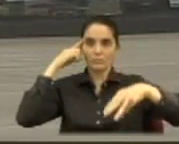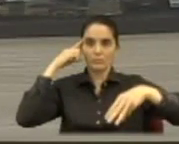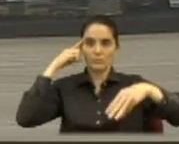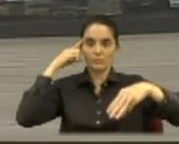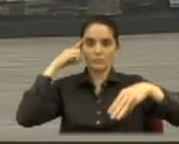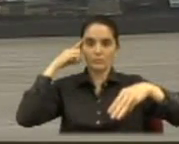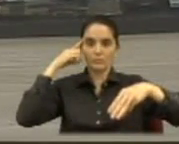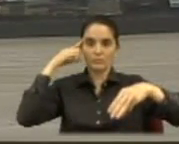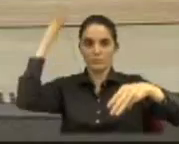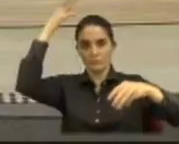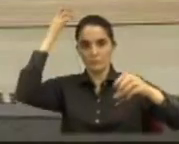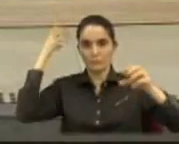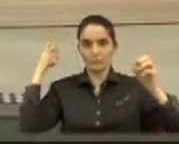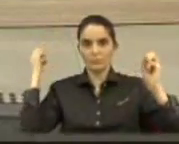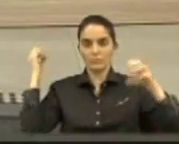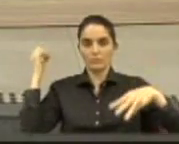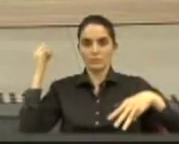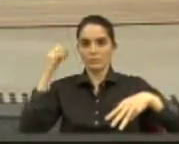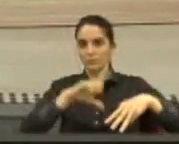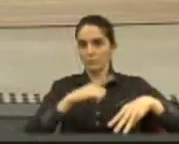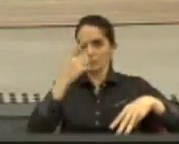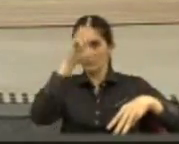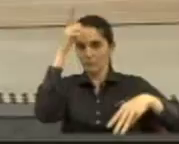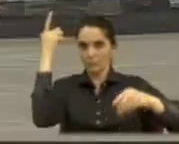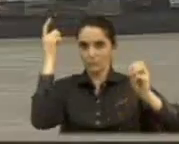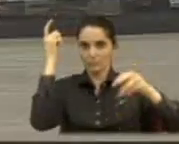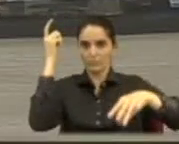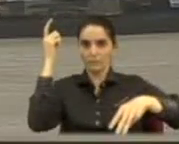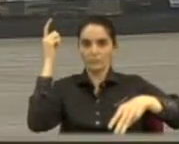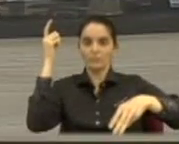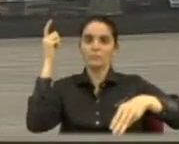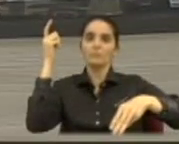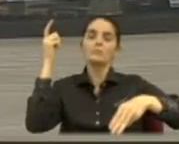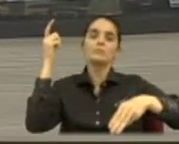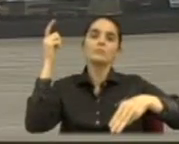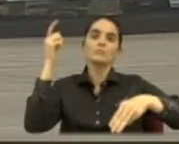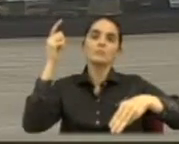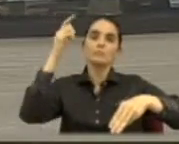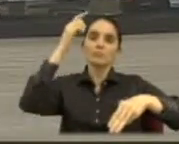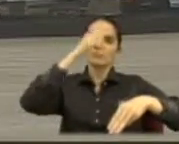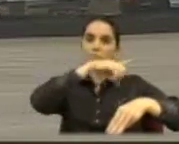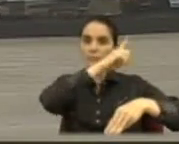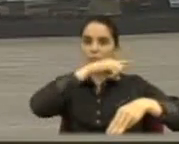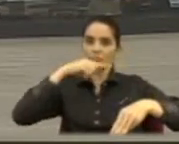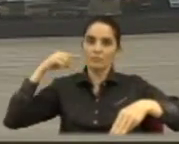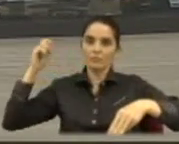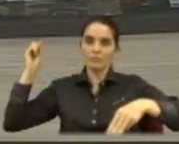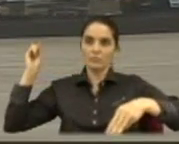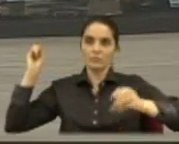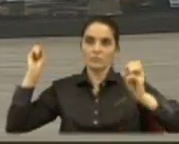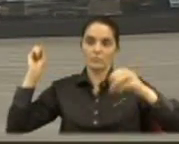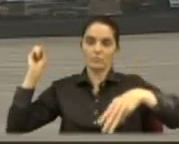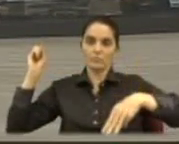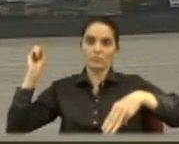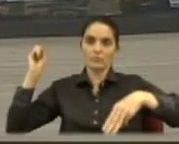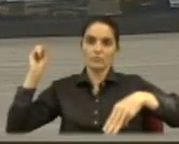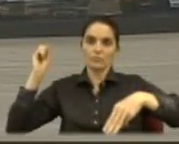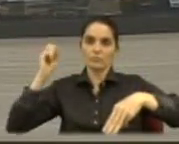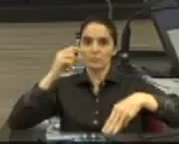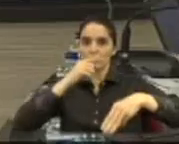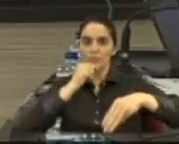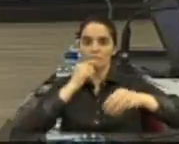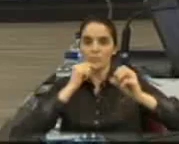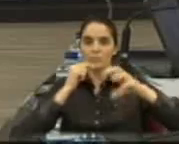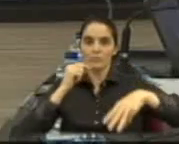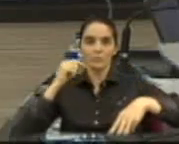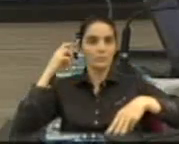Sim. Luboco. Sim. Luizinho da Casa Quil. Sim, com louvor. Doutora Mayra da Costa. Sim. Doutor Raul.